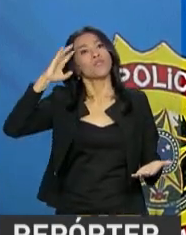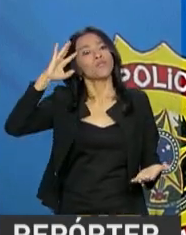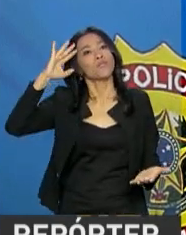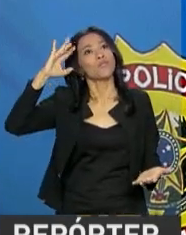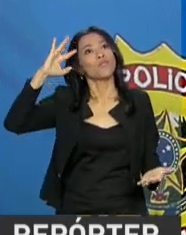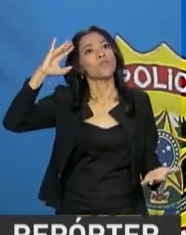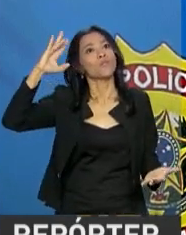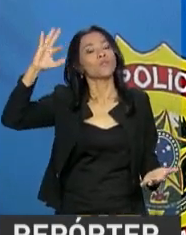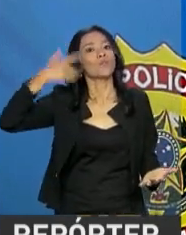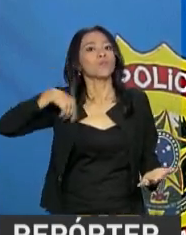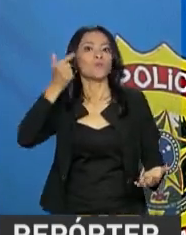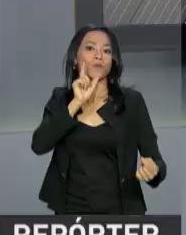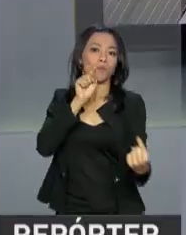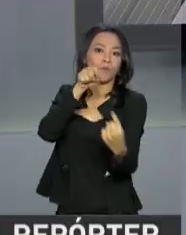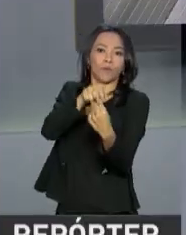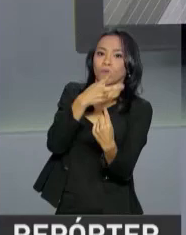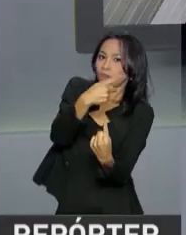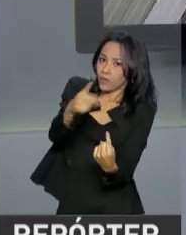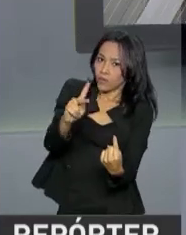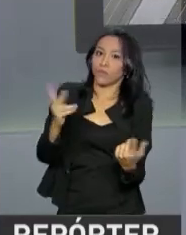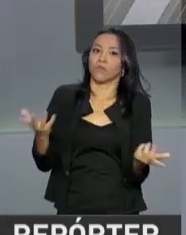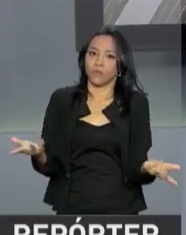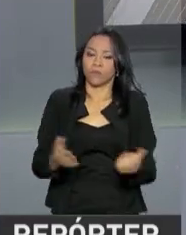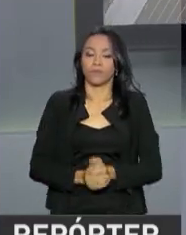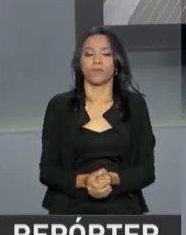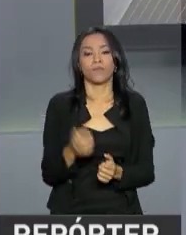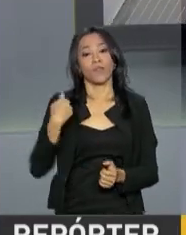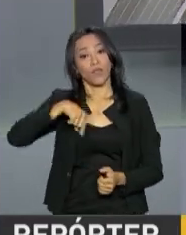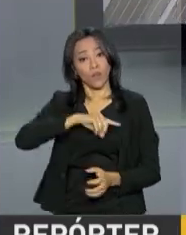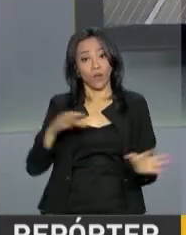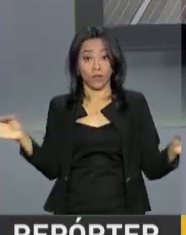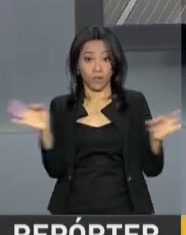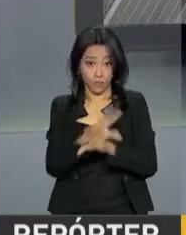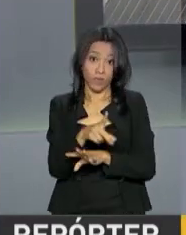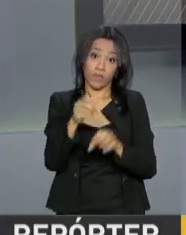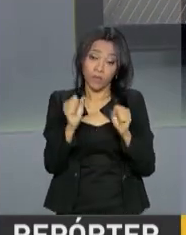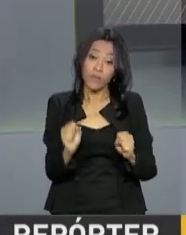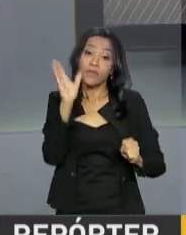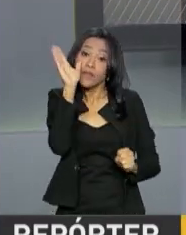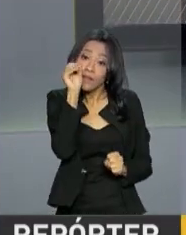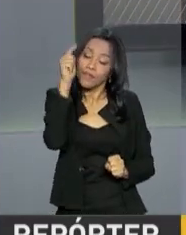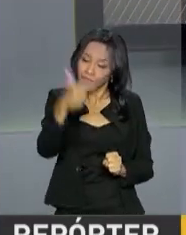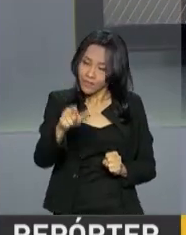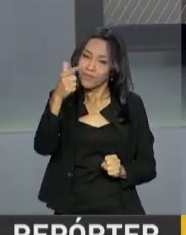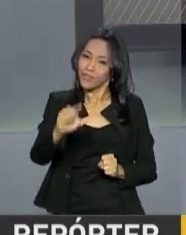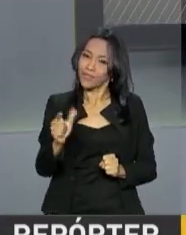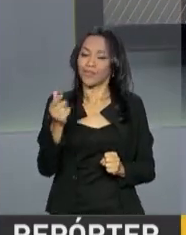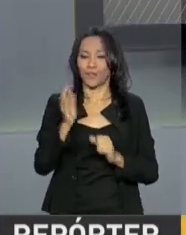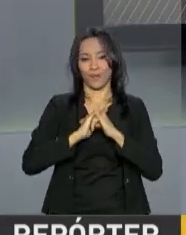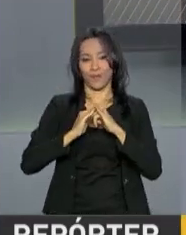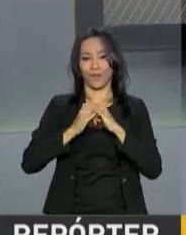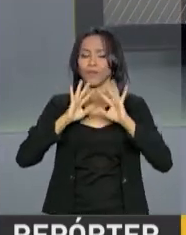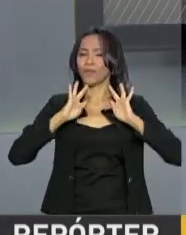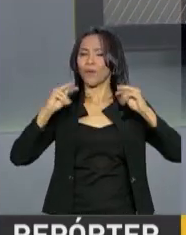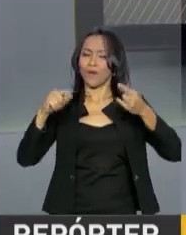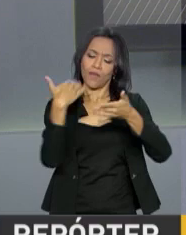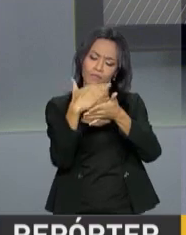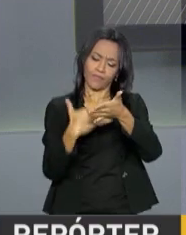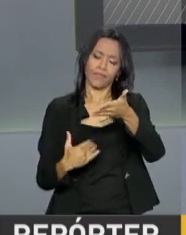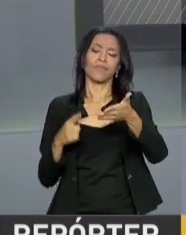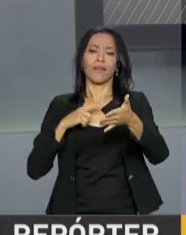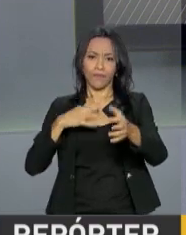conquistar seus objetivos nós ficamos por aqui você pode rever as reportagens no youtube e toda a nossa programação